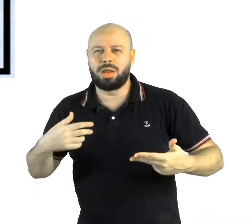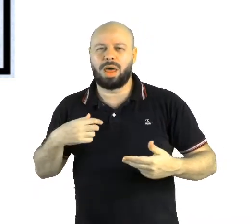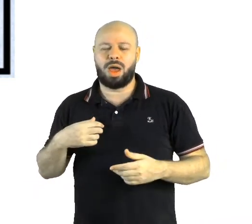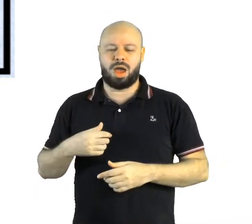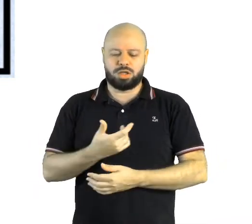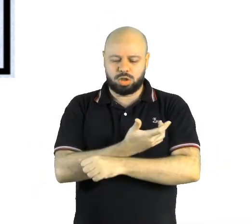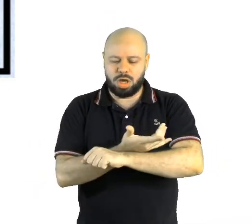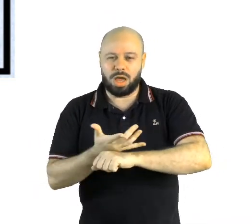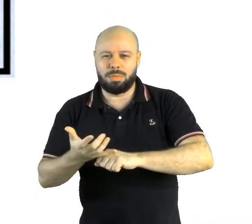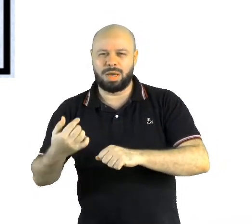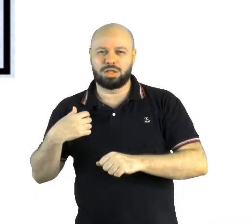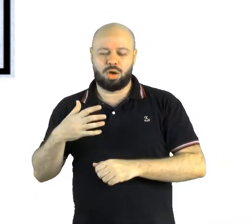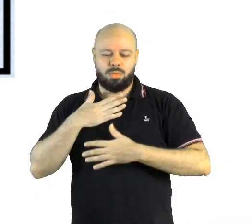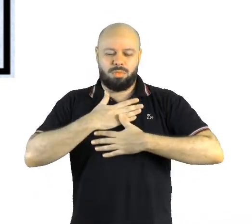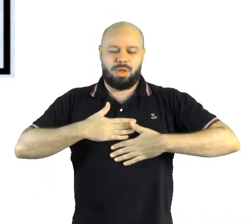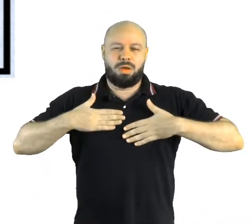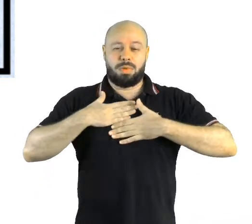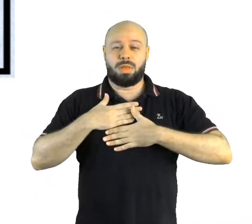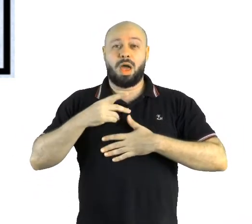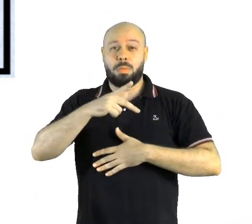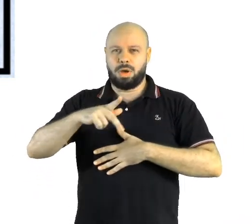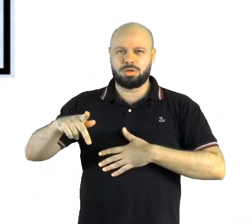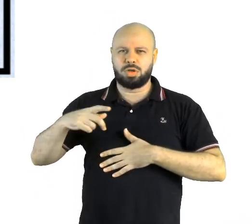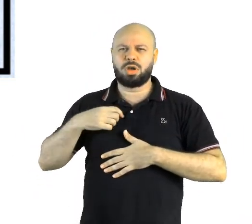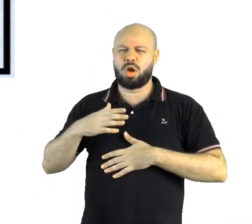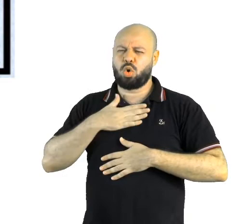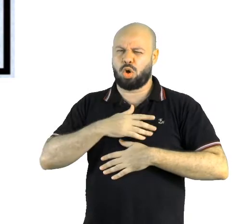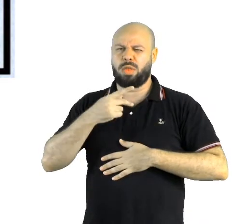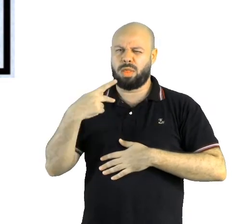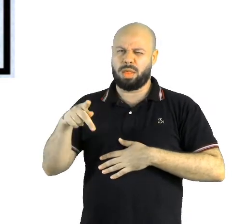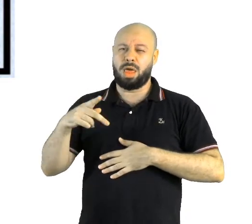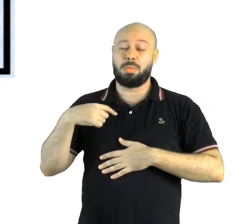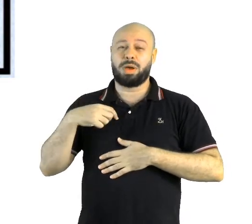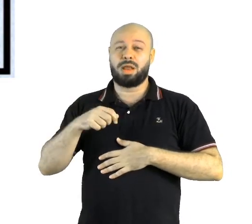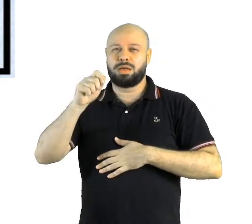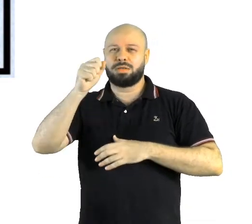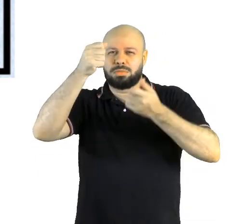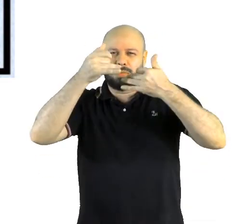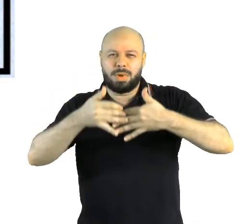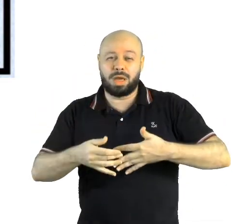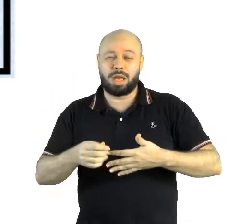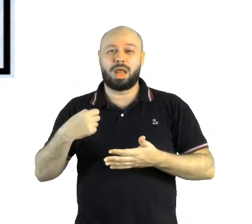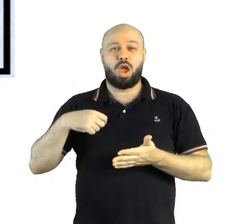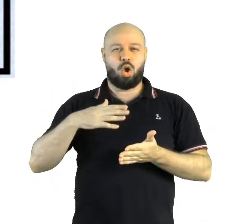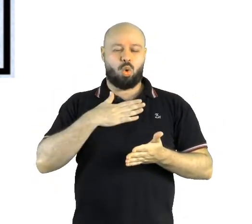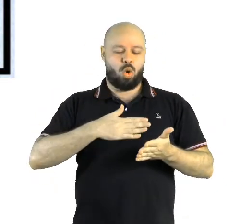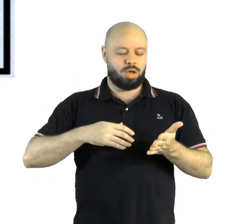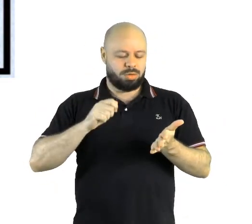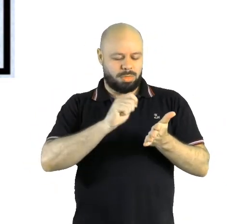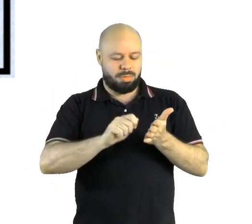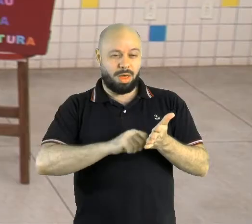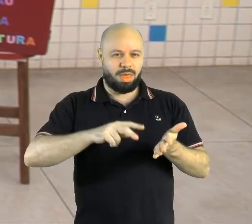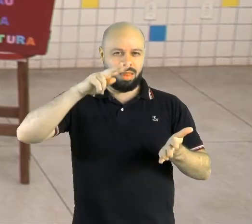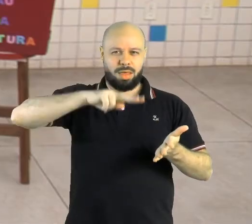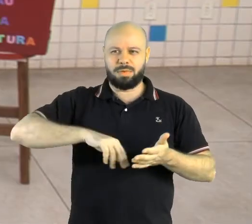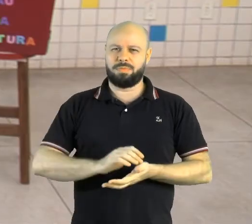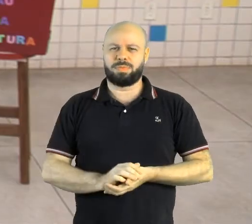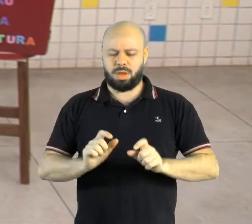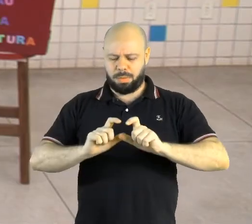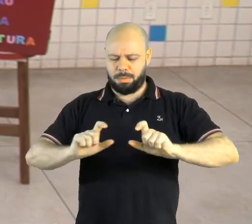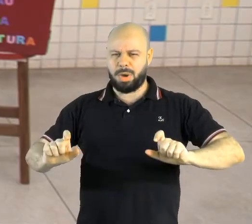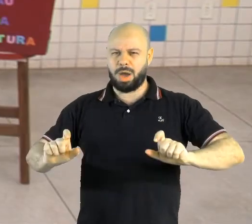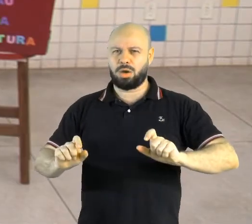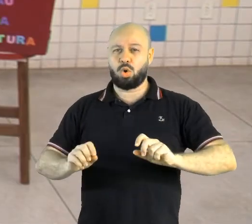Gosto da minha professora, ela explica bem e gosto de ler e escrever. Embaixo está o endereço certinho. Olha